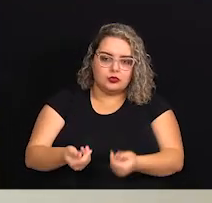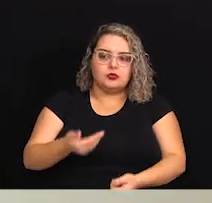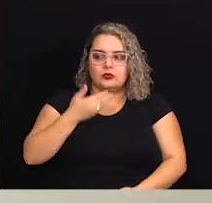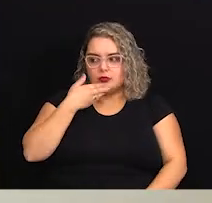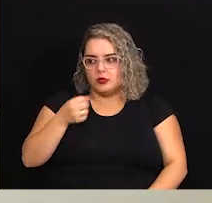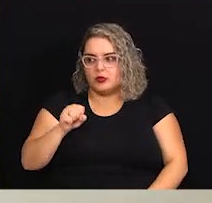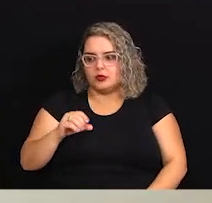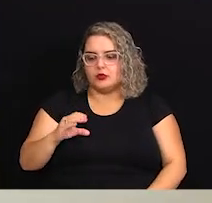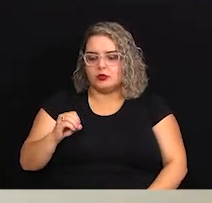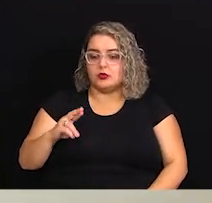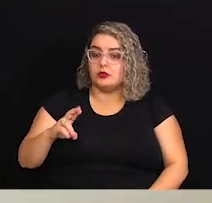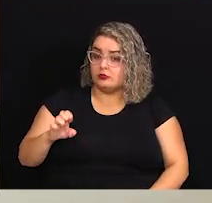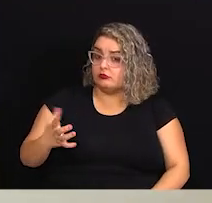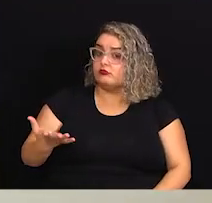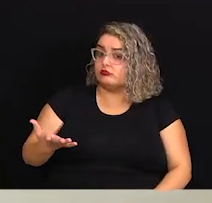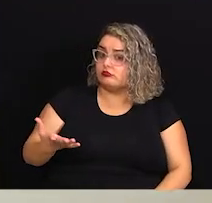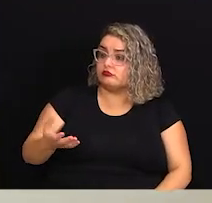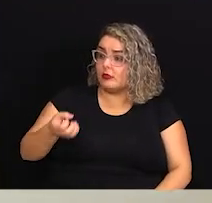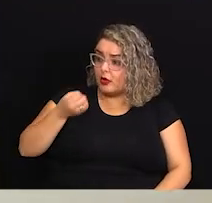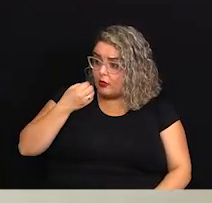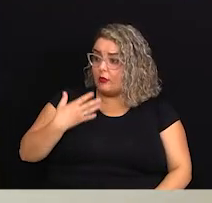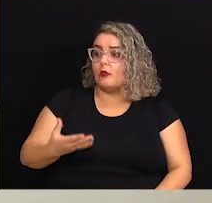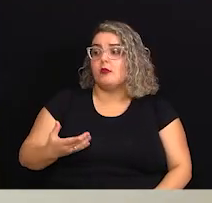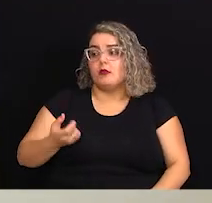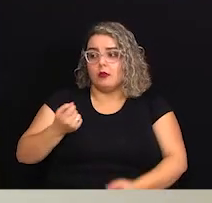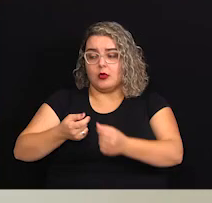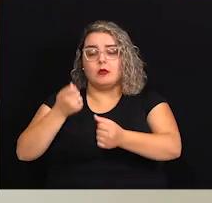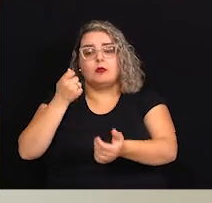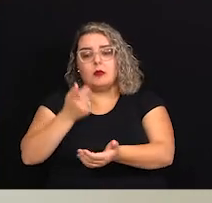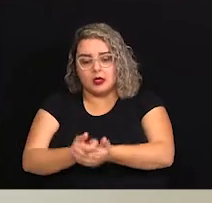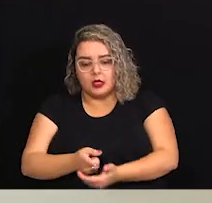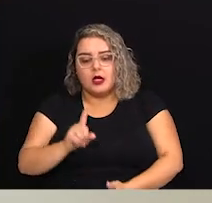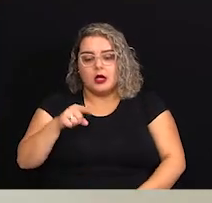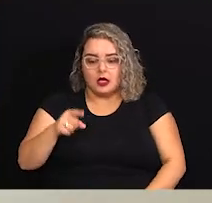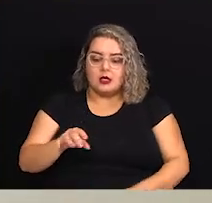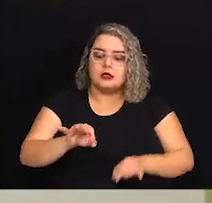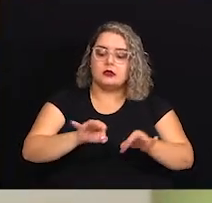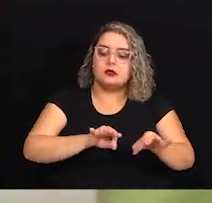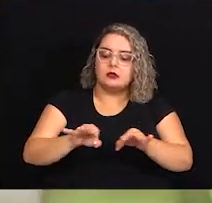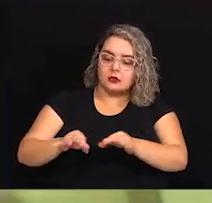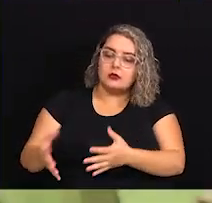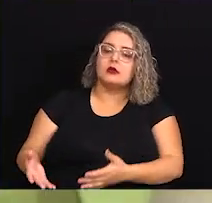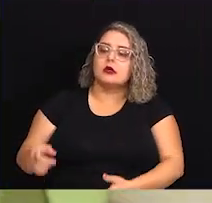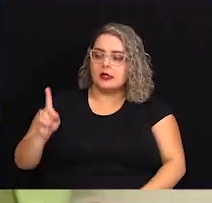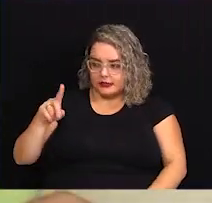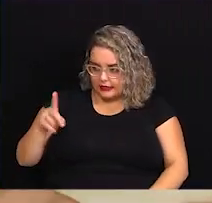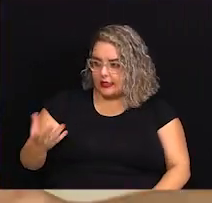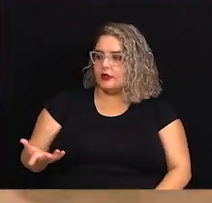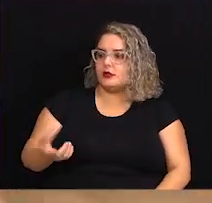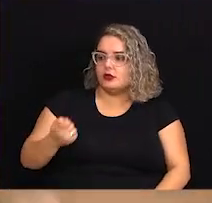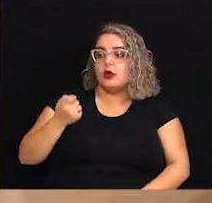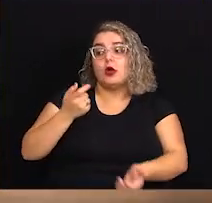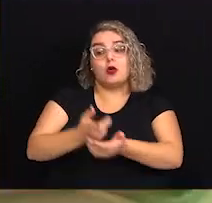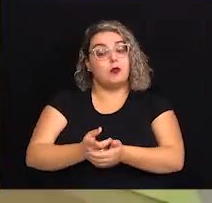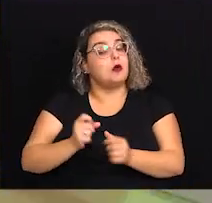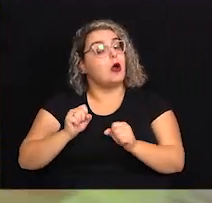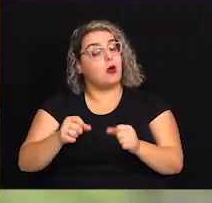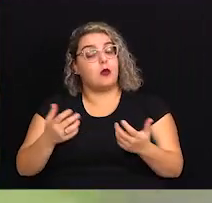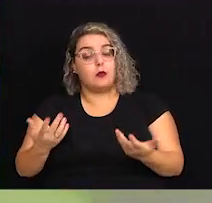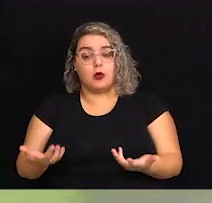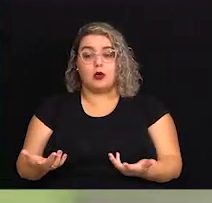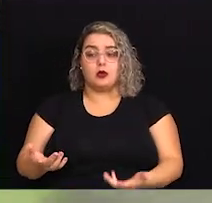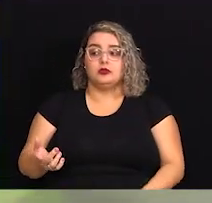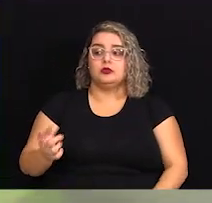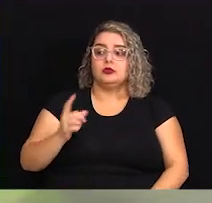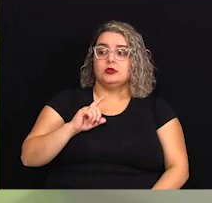melhora o seu score. Esse é um bom pagador, ser organizado. Esse é um bom pagador, exatamente. Ser organizado e comprar aquilo que você pode,